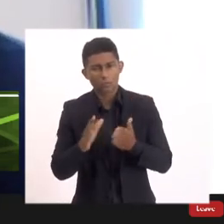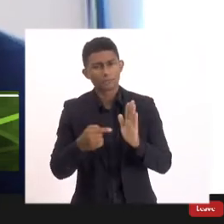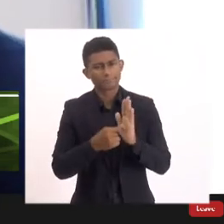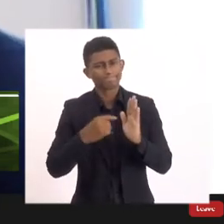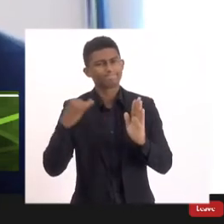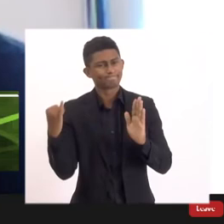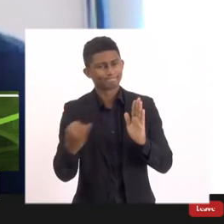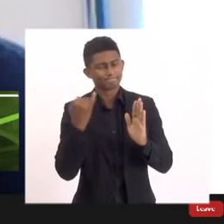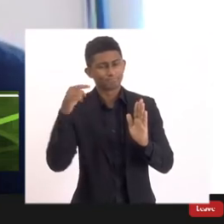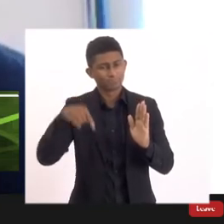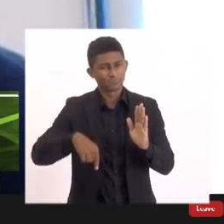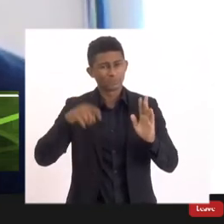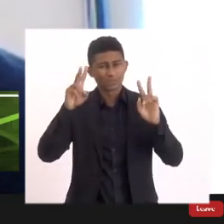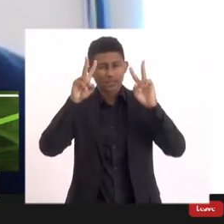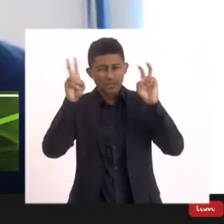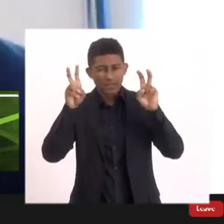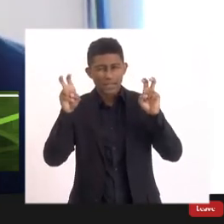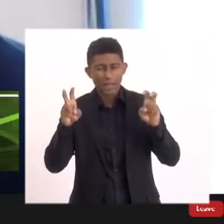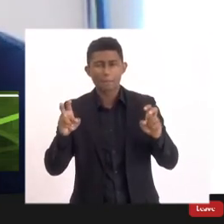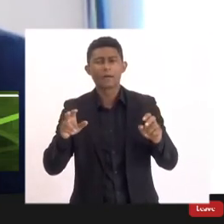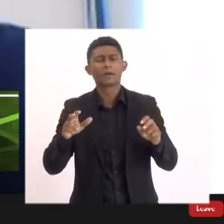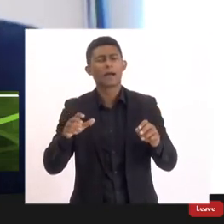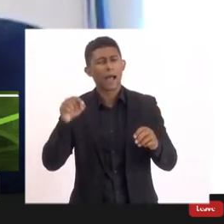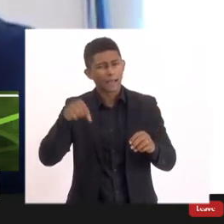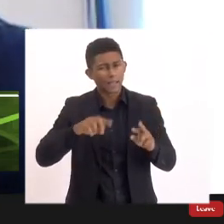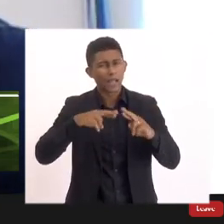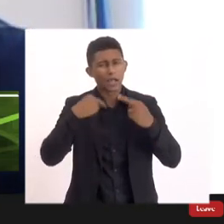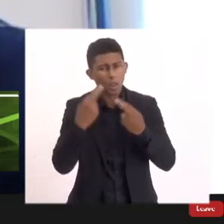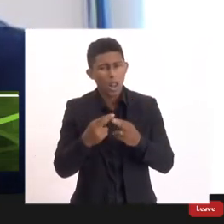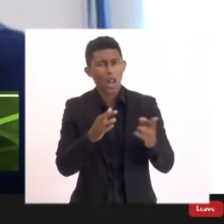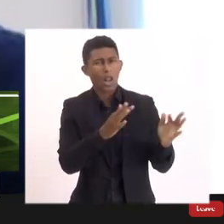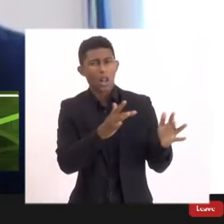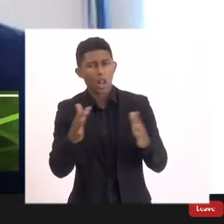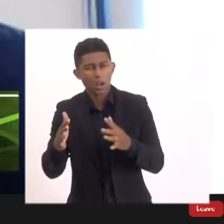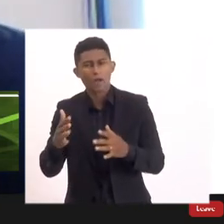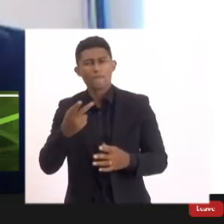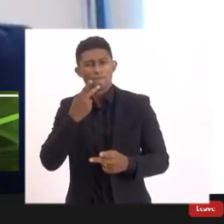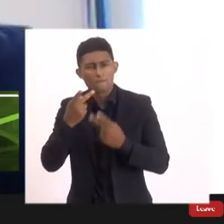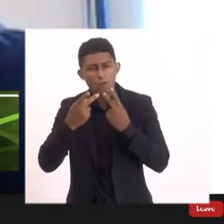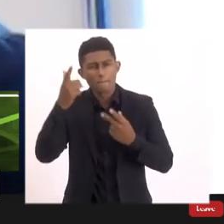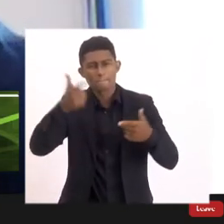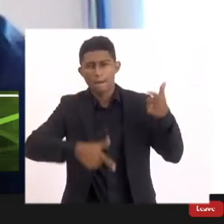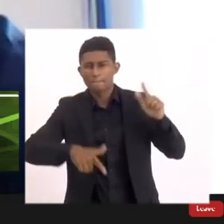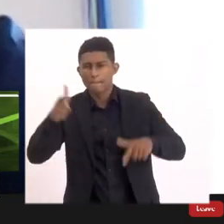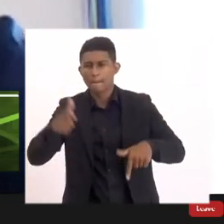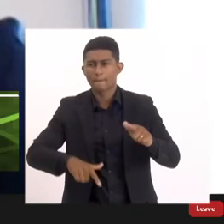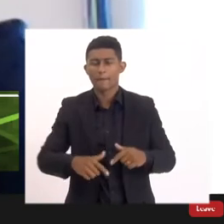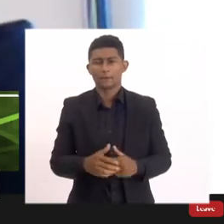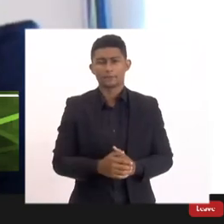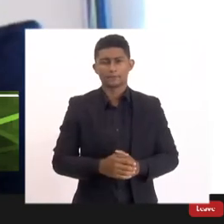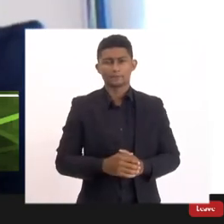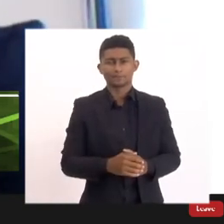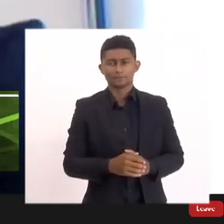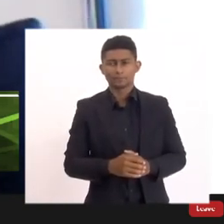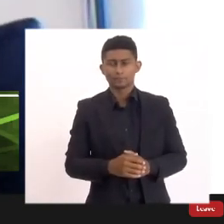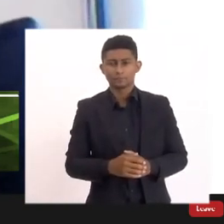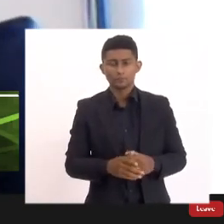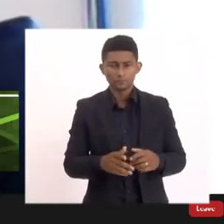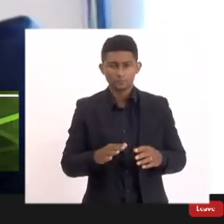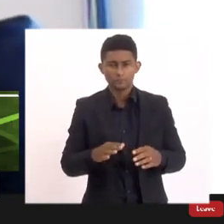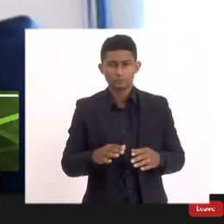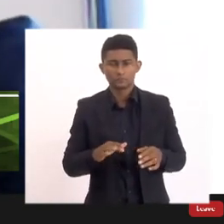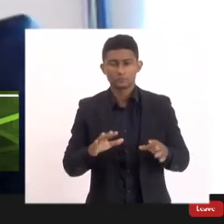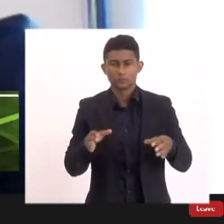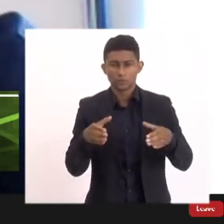que foram bastante repetidos ao longo aqui da audiência. Eu não sei aqui se a representação da Secretaria de Estado de